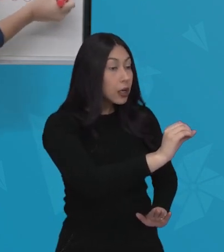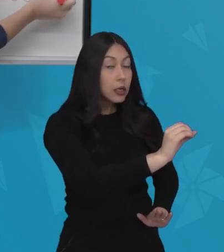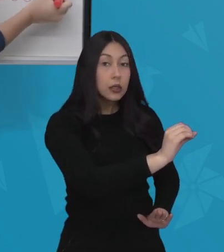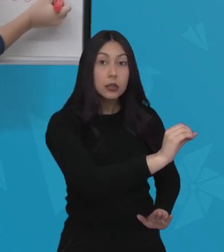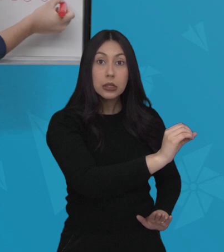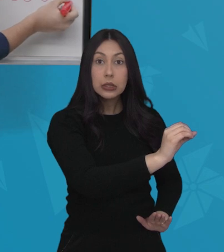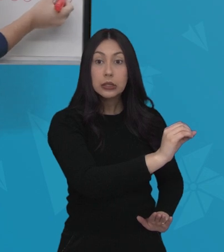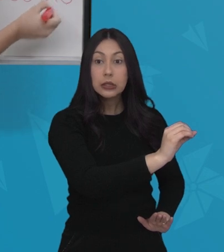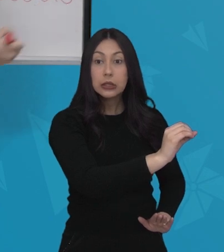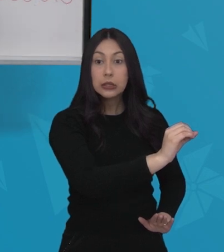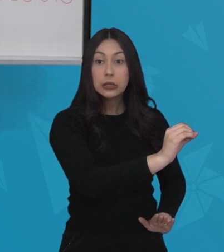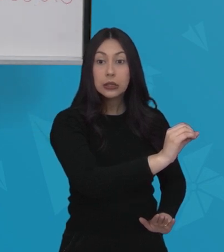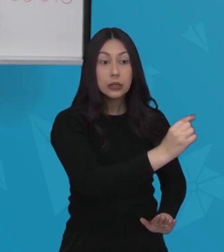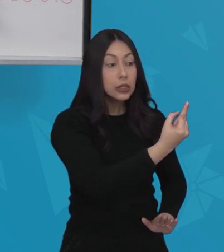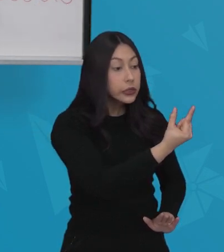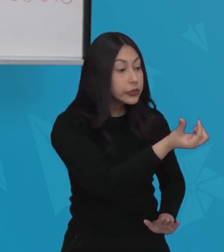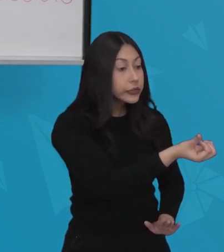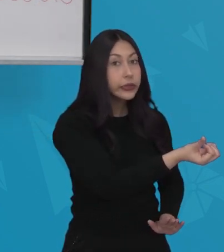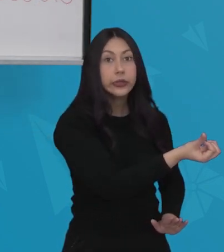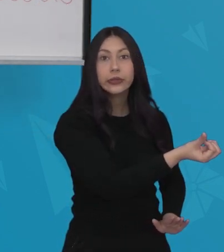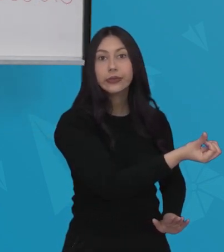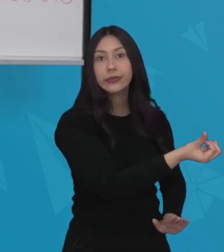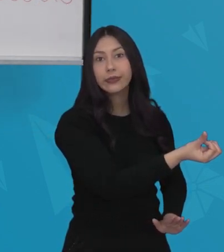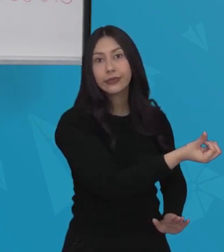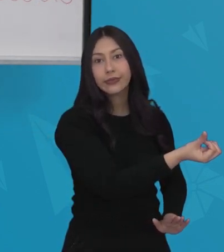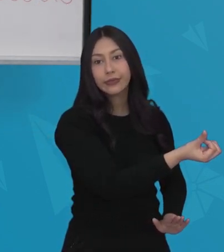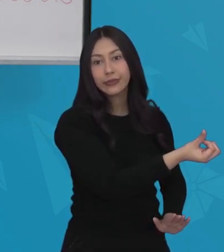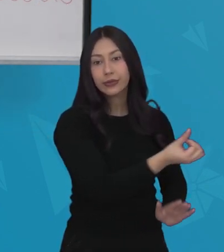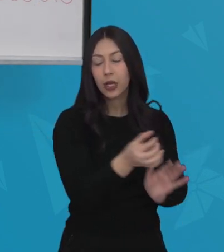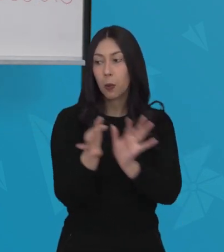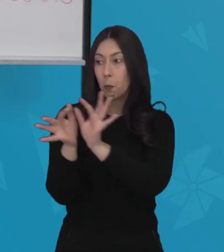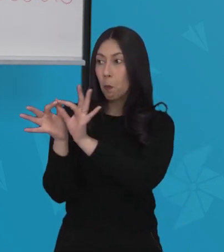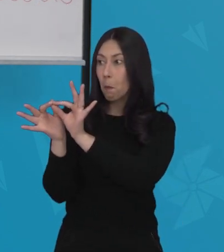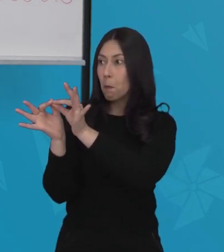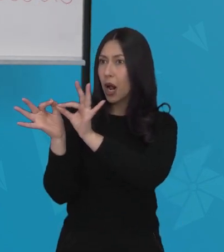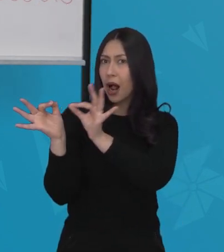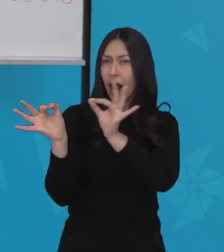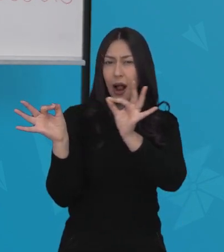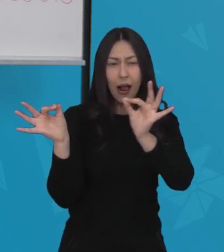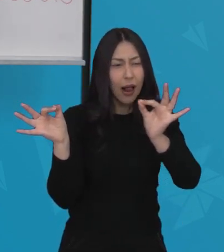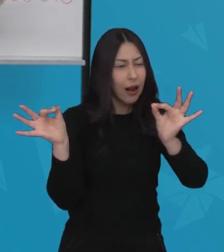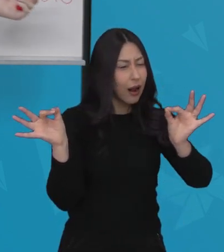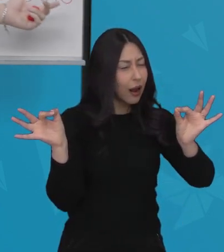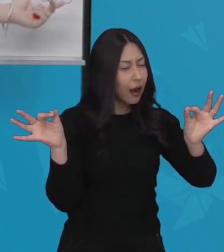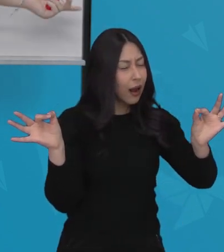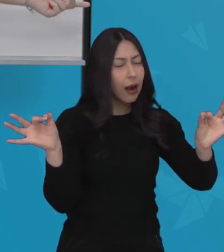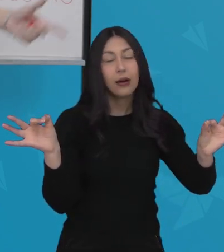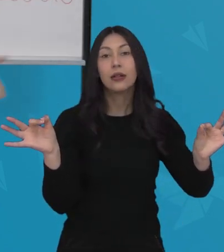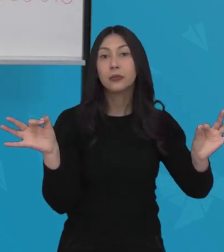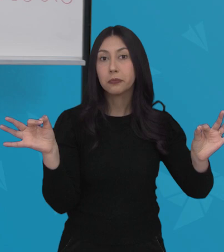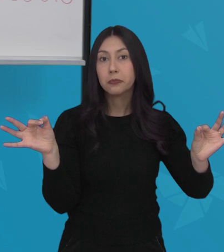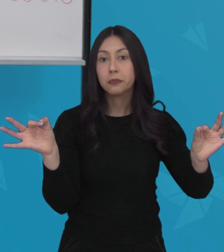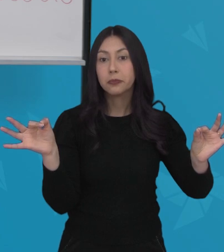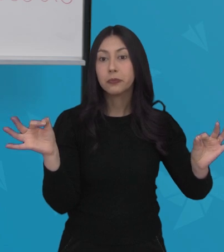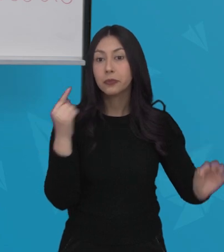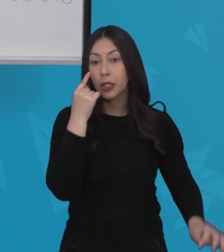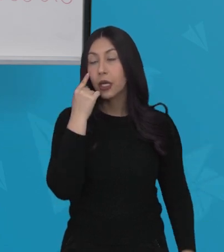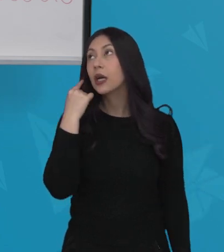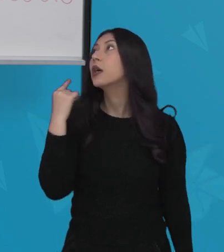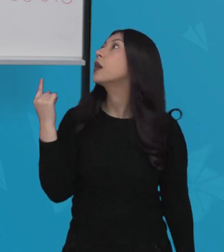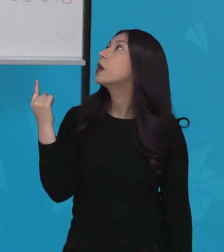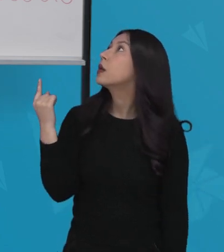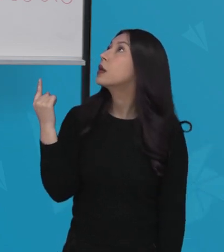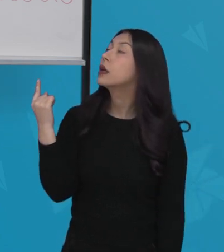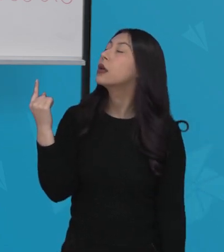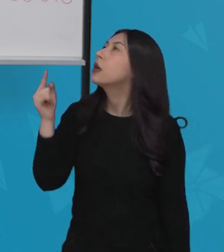19. E aqui aparece justamente o meu 1,6 se transforma num 1 e um 6 ali.